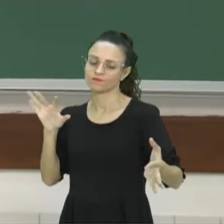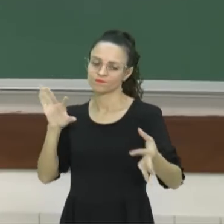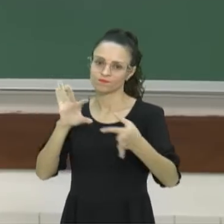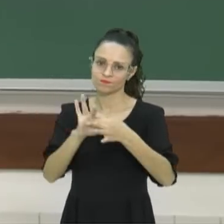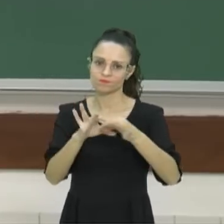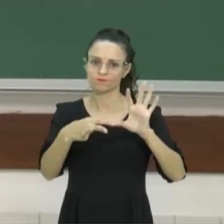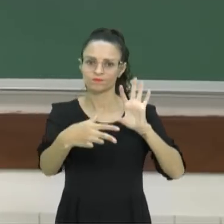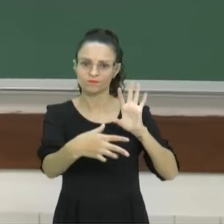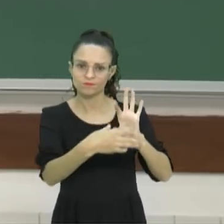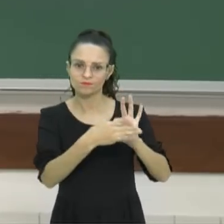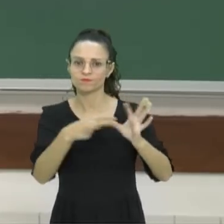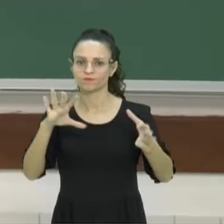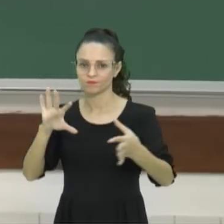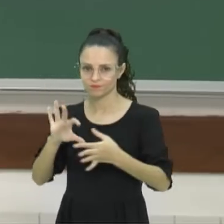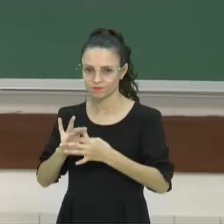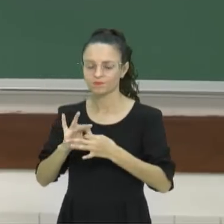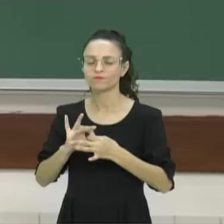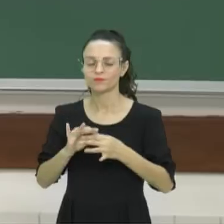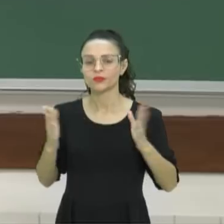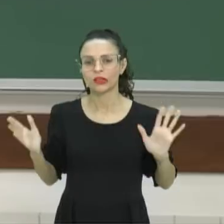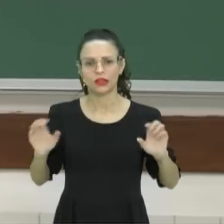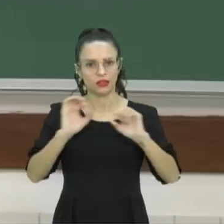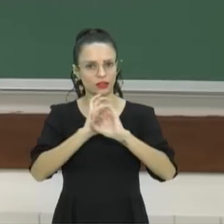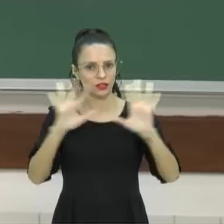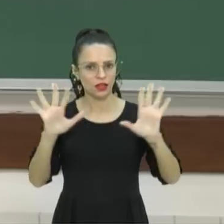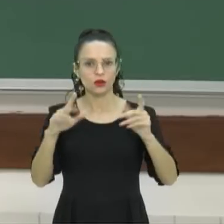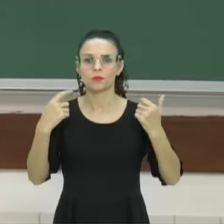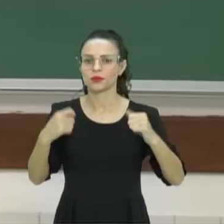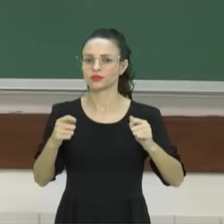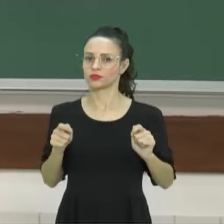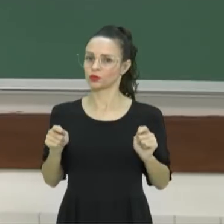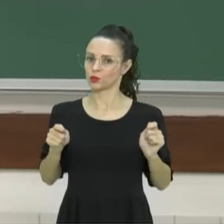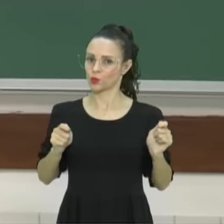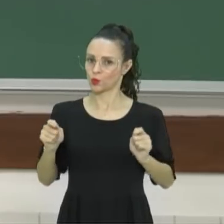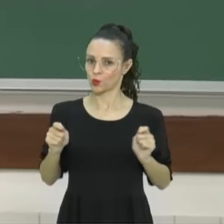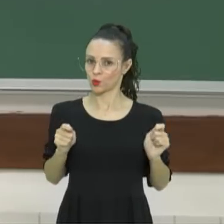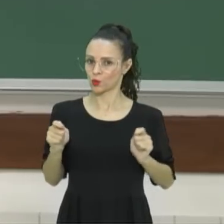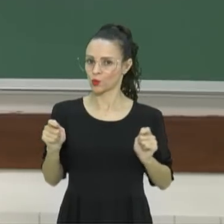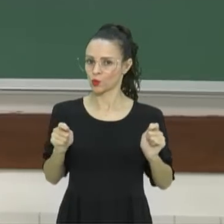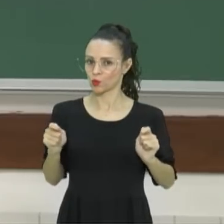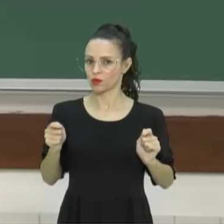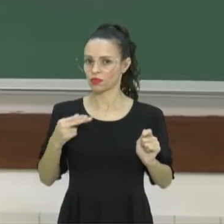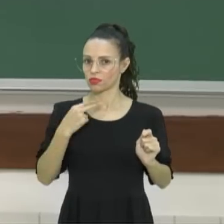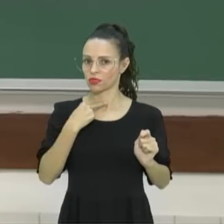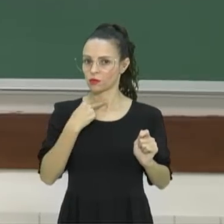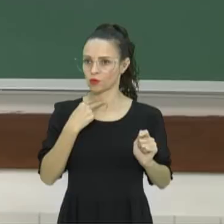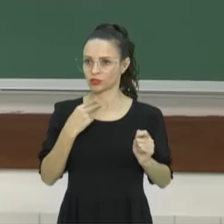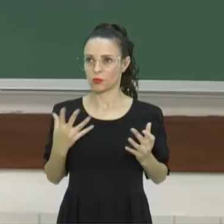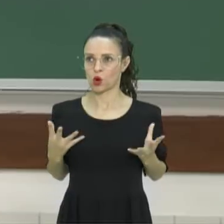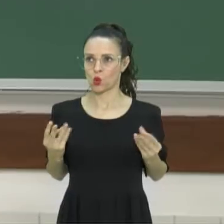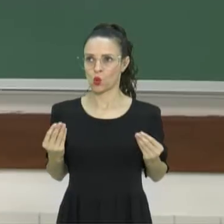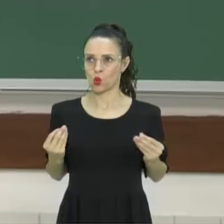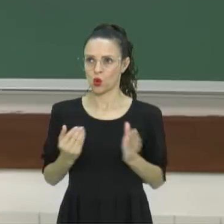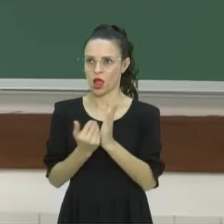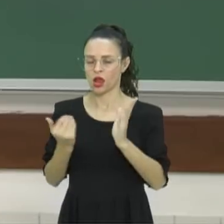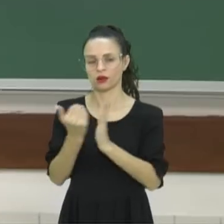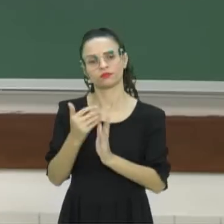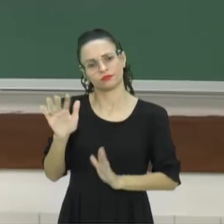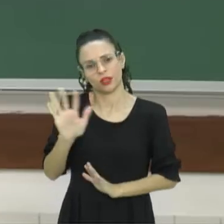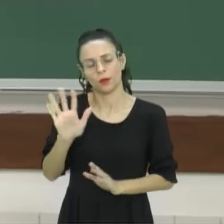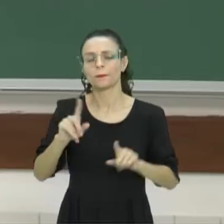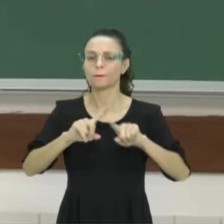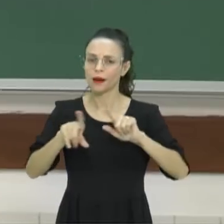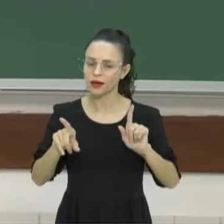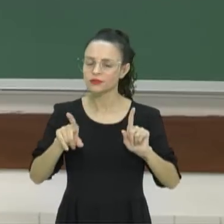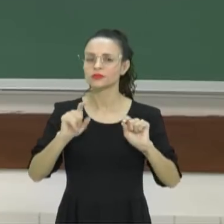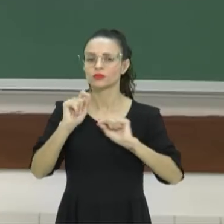interligados, conectados. É claro que é preciso dosar essa conexão, ela não pode ser tão intensa, mas ainda assim